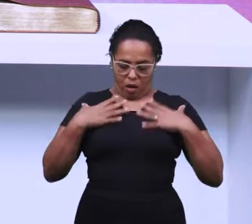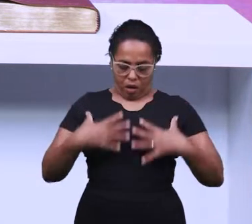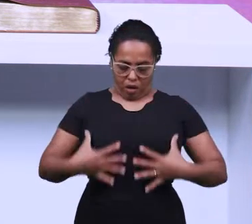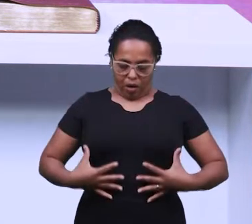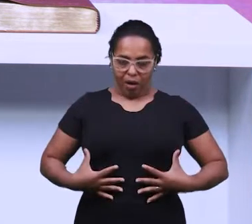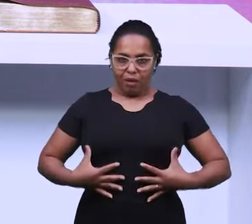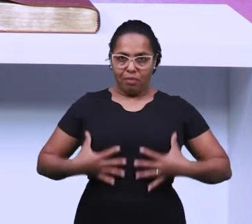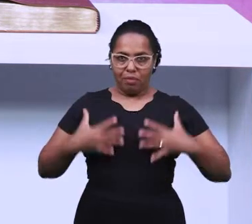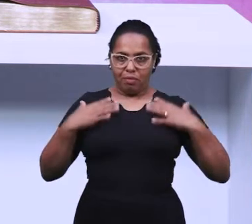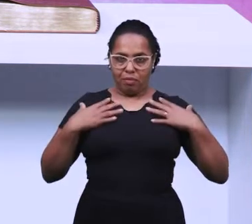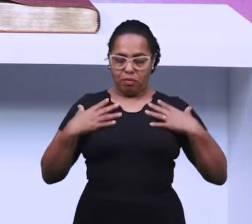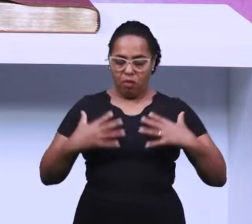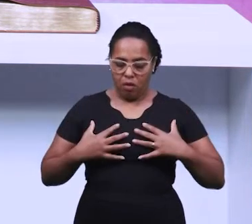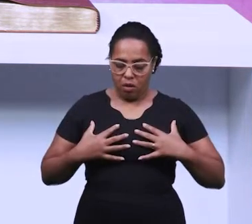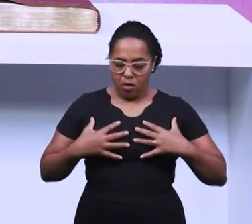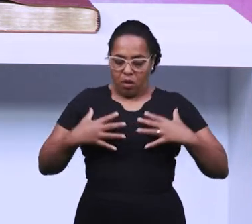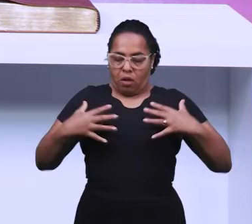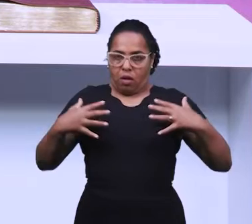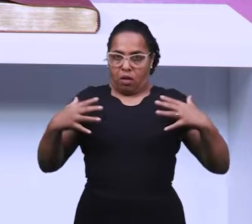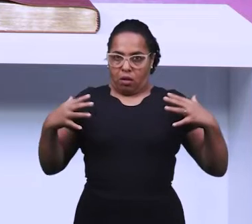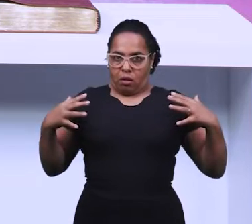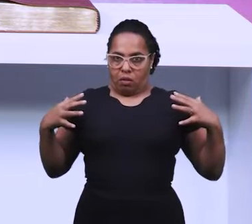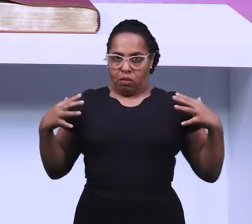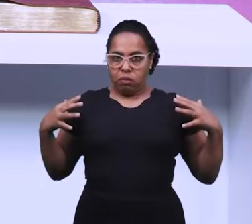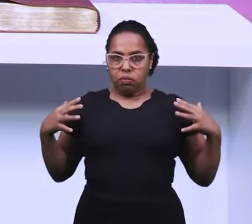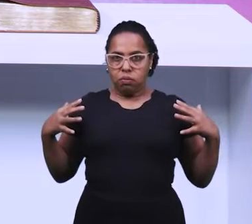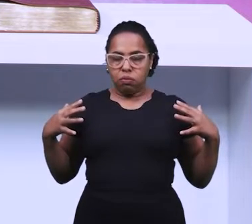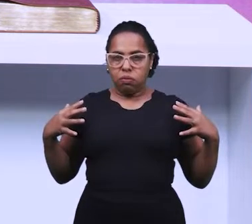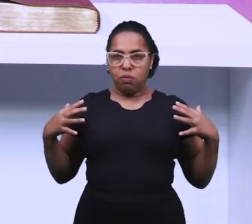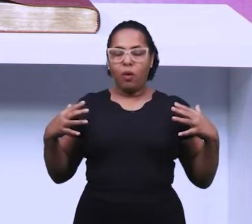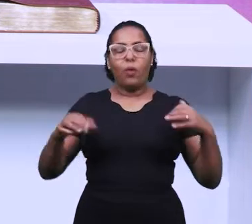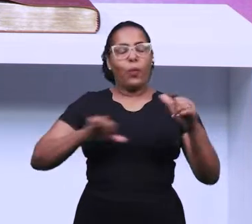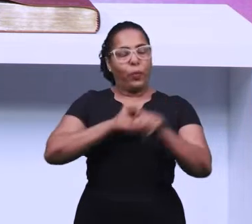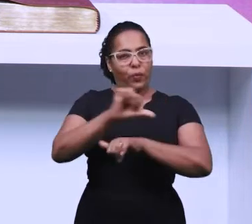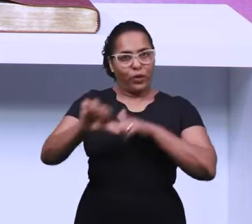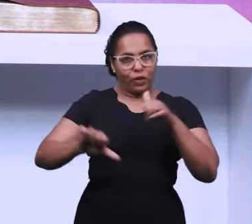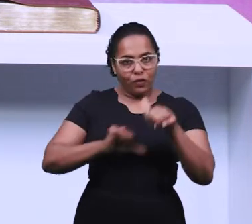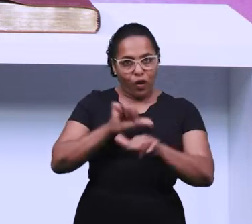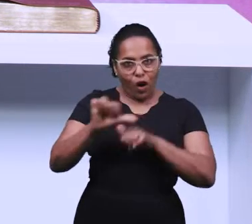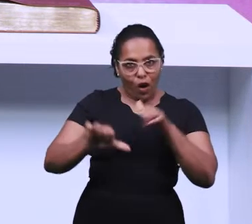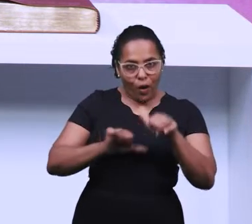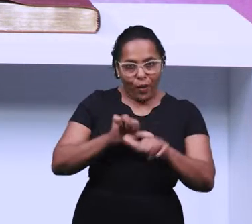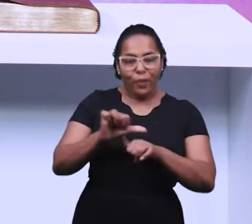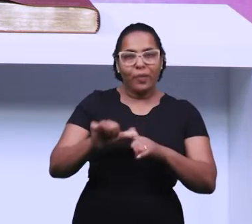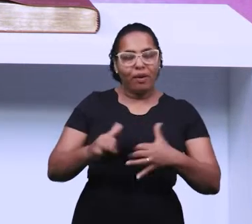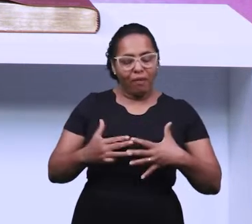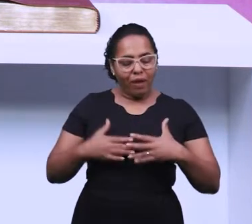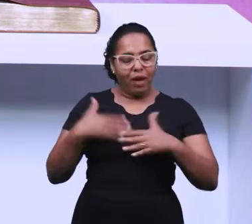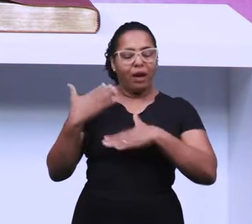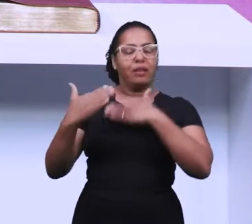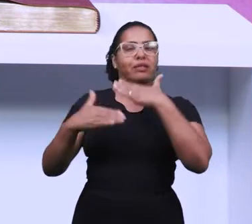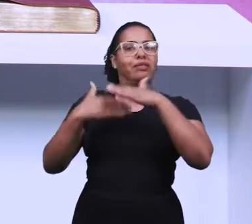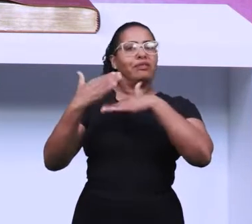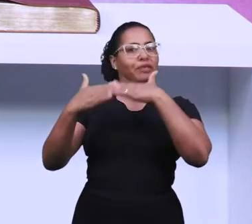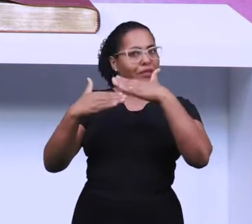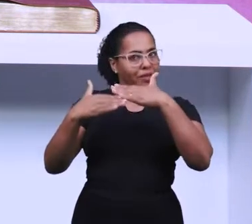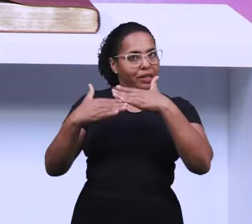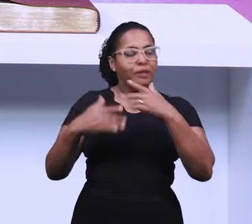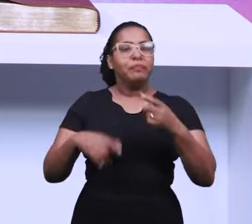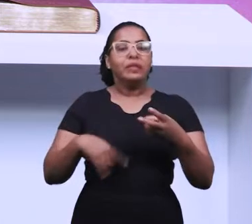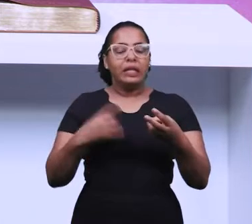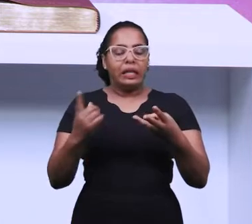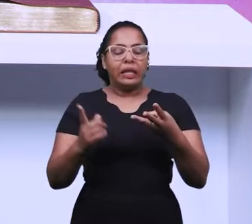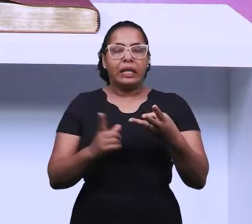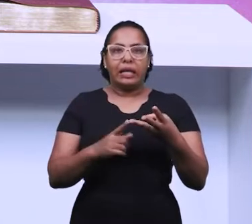caixa torácica do indivíduo, ela vai mudar, vai crescer, vai se desenvolver